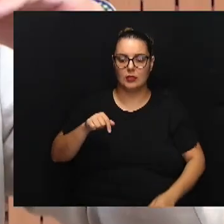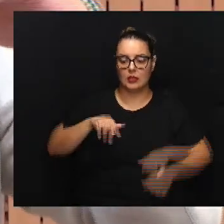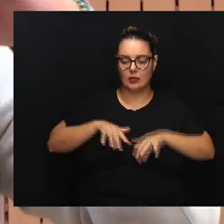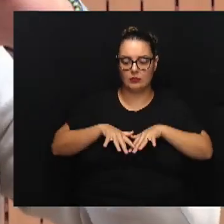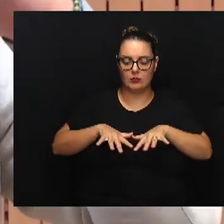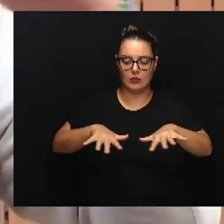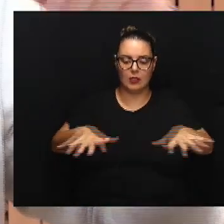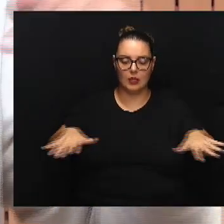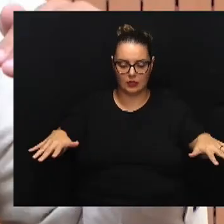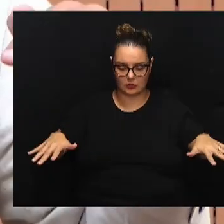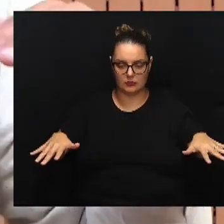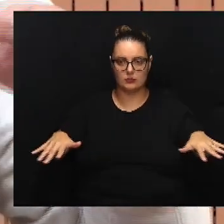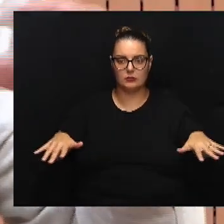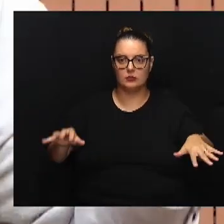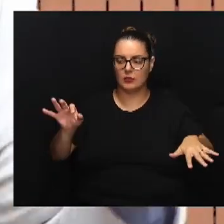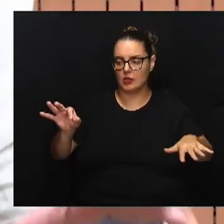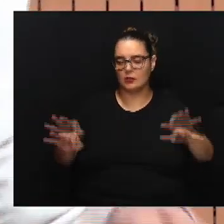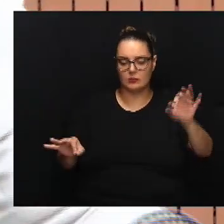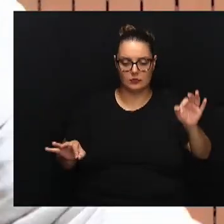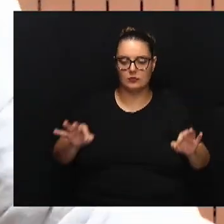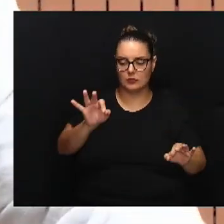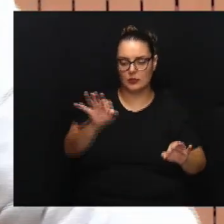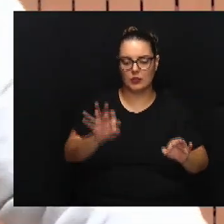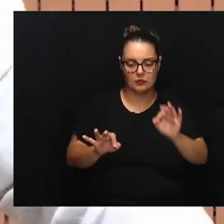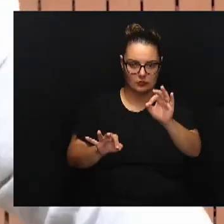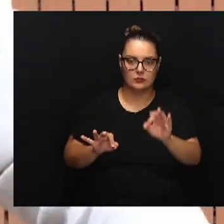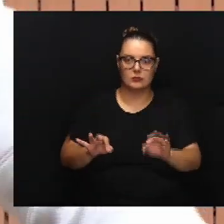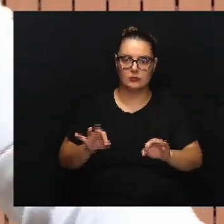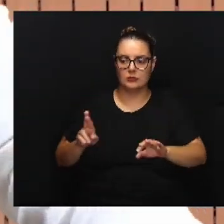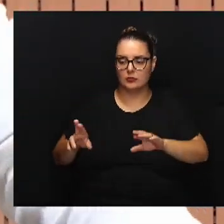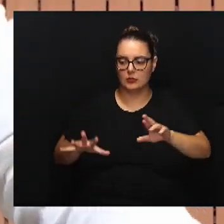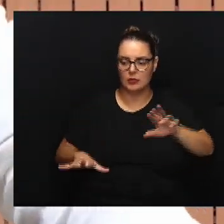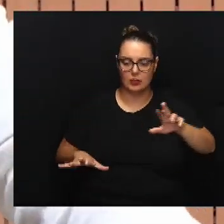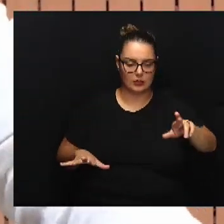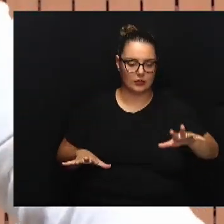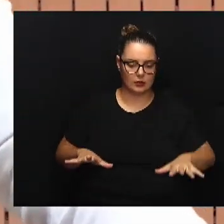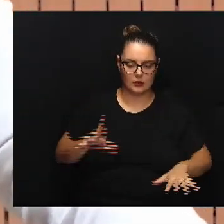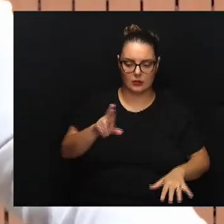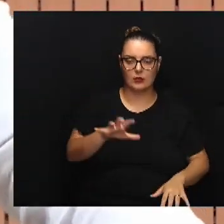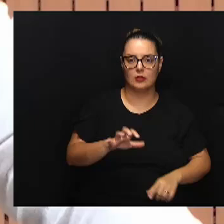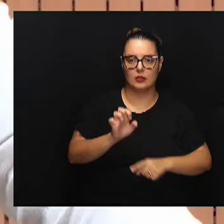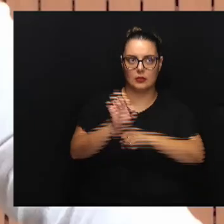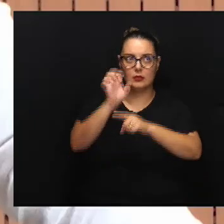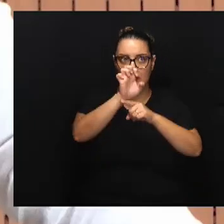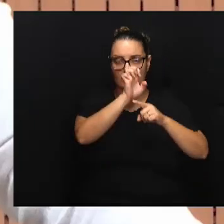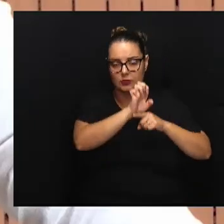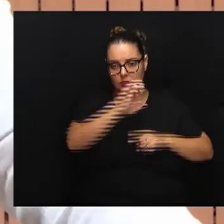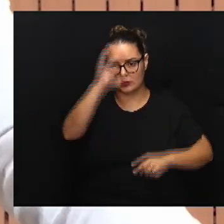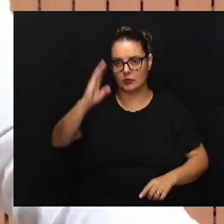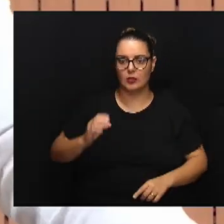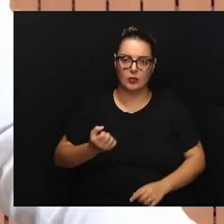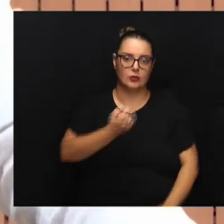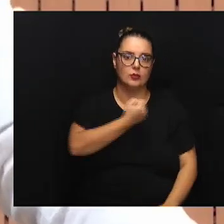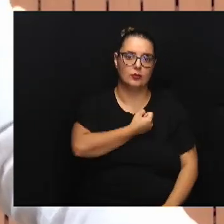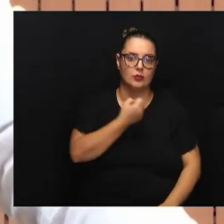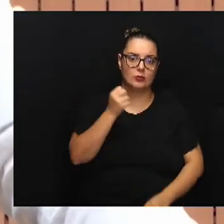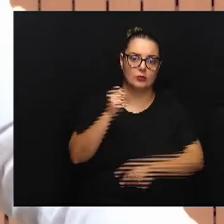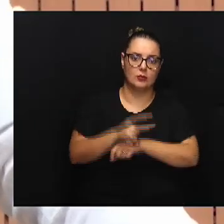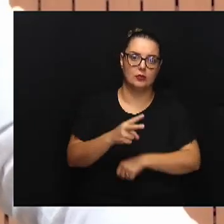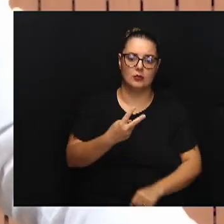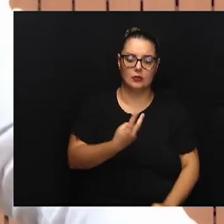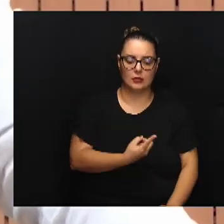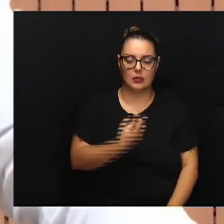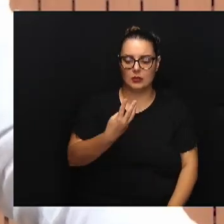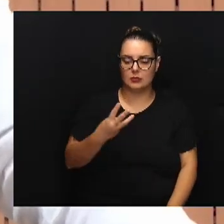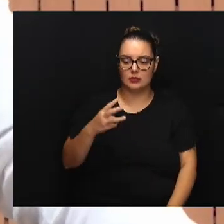distribuímos proporcionalmente nas regiões e nos estados do Brasil o número de vagas das